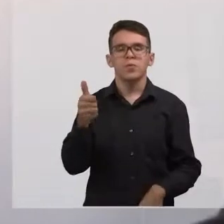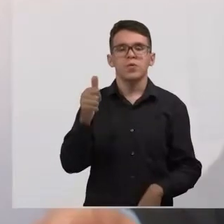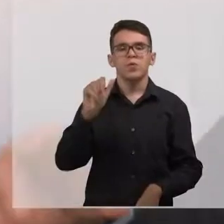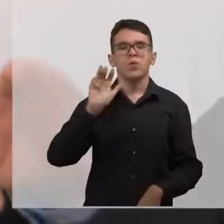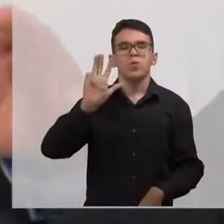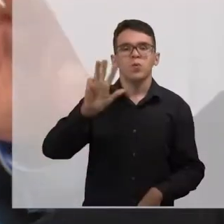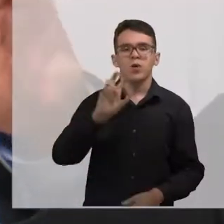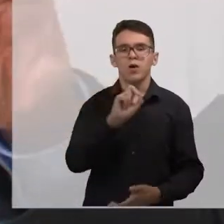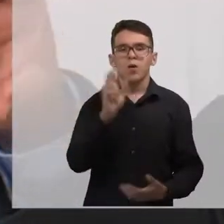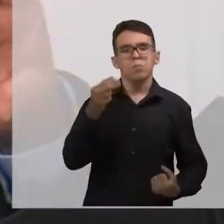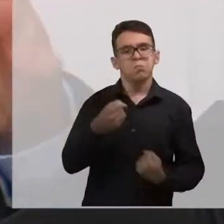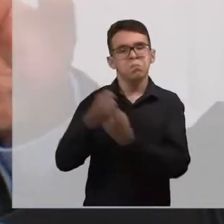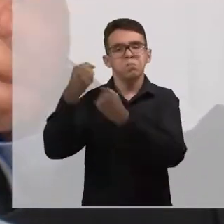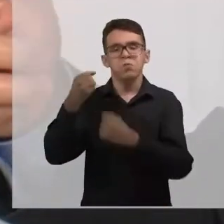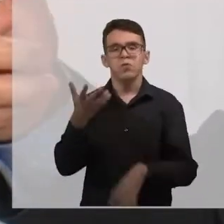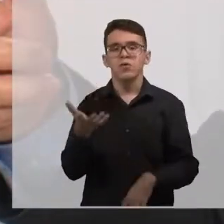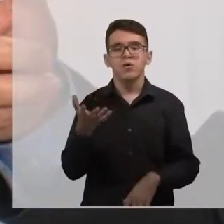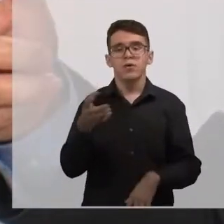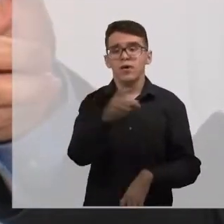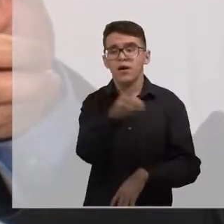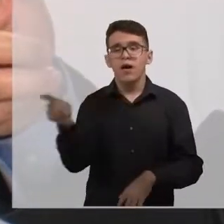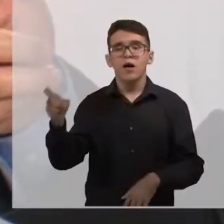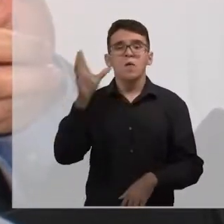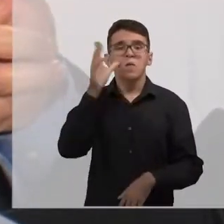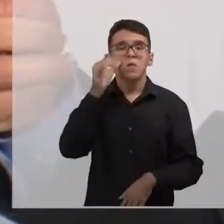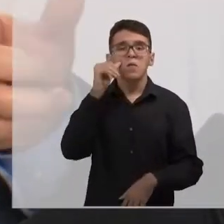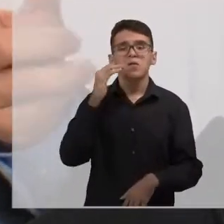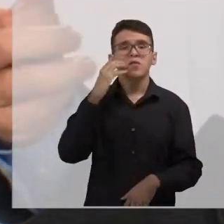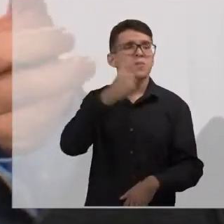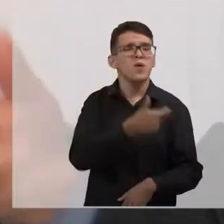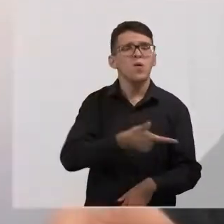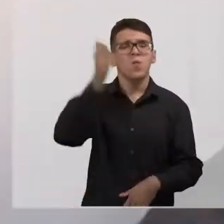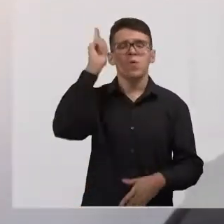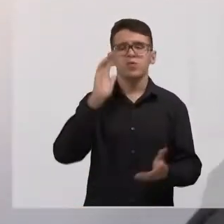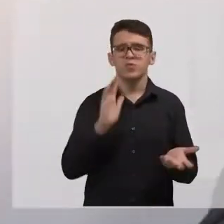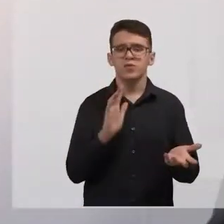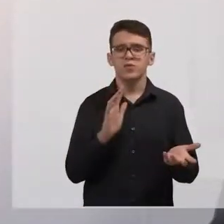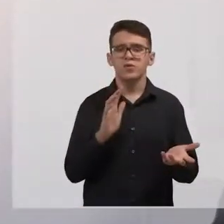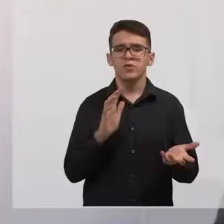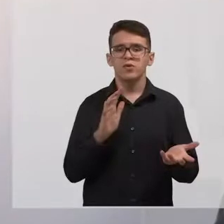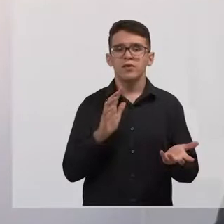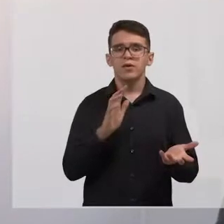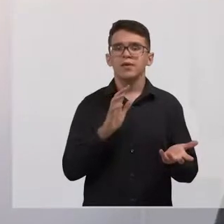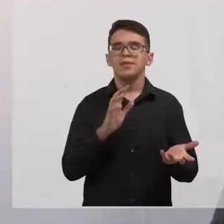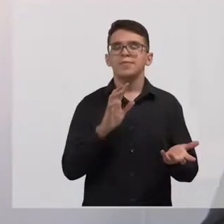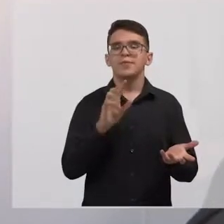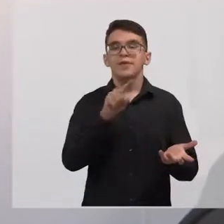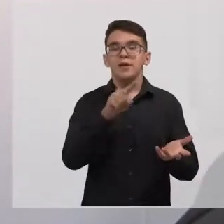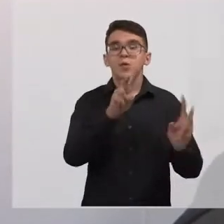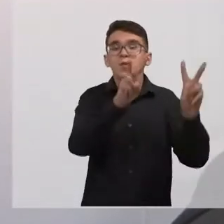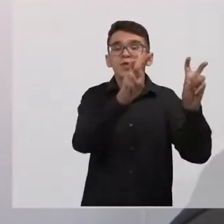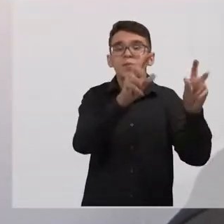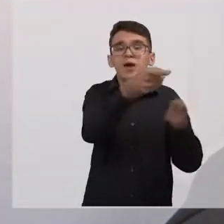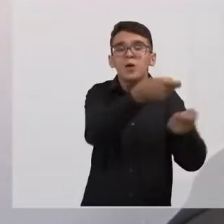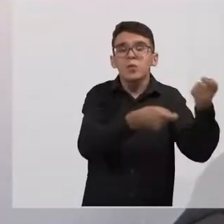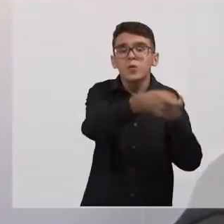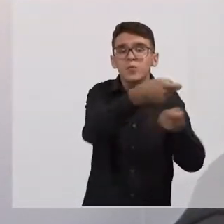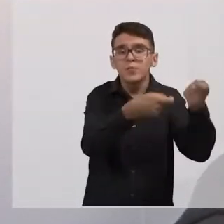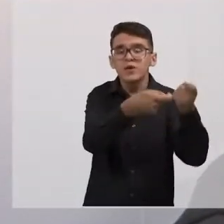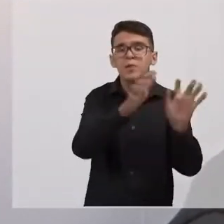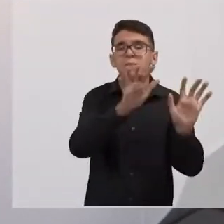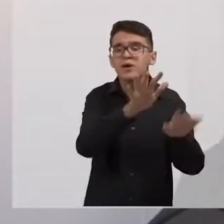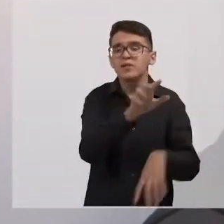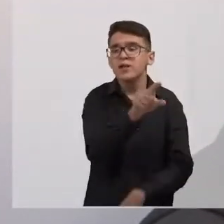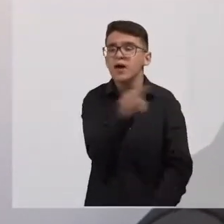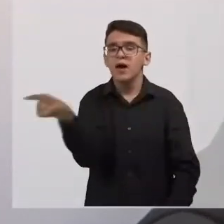Quer dizer, você vê, há uma desvirtuação do debate, né? Não se discute o que foi falado da lei de economia, qual foi a plataforma que poderia ser